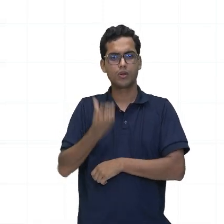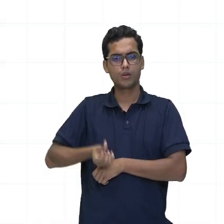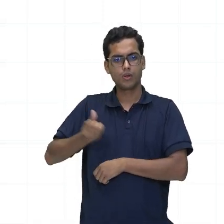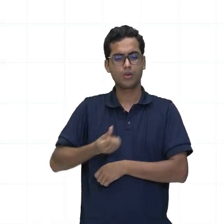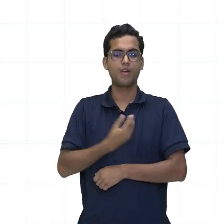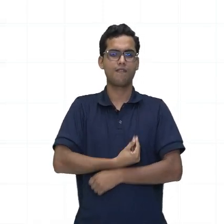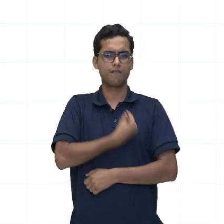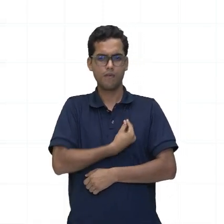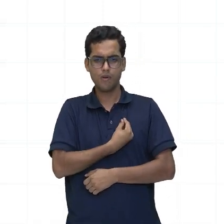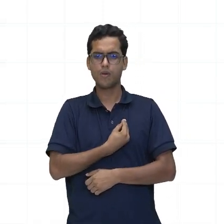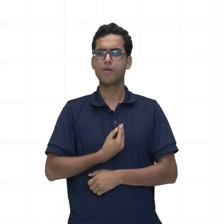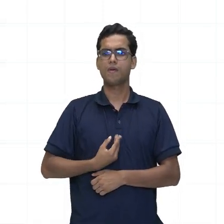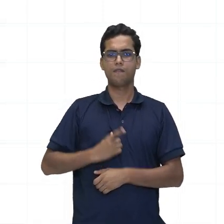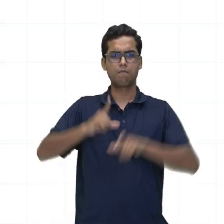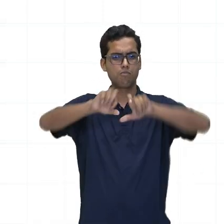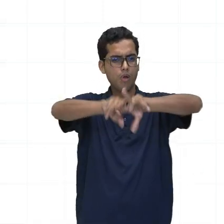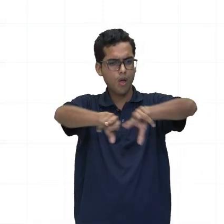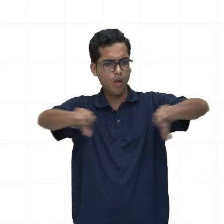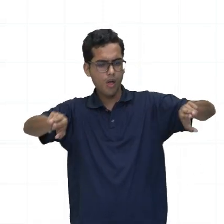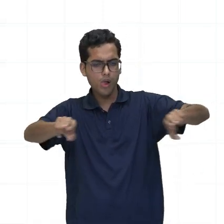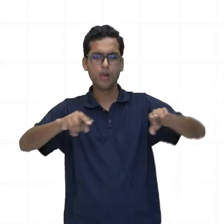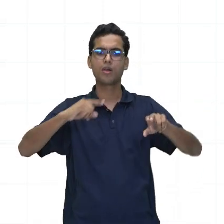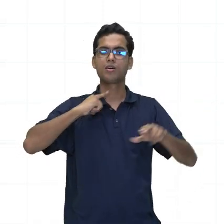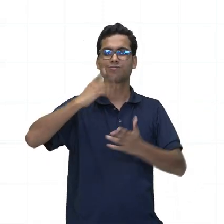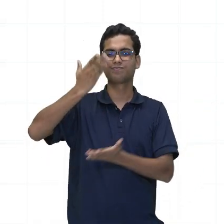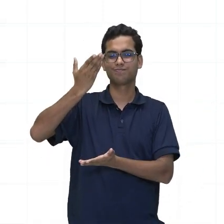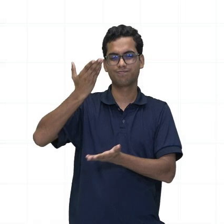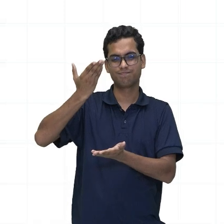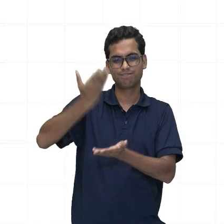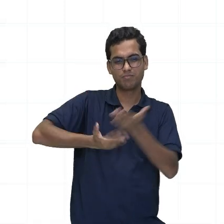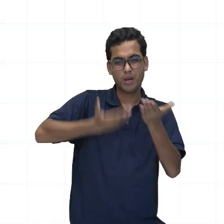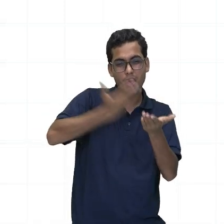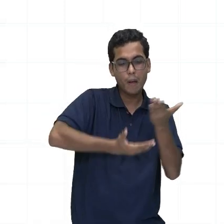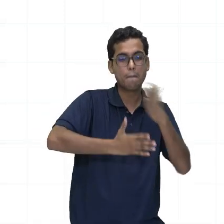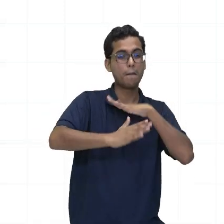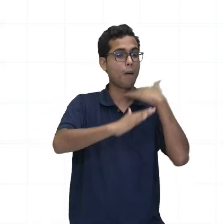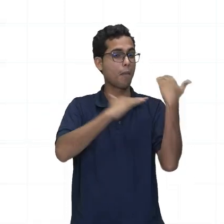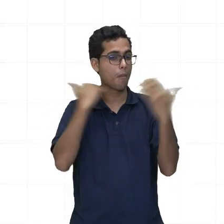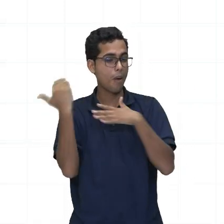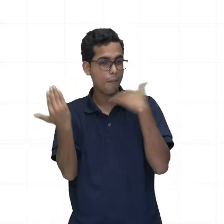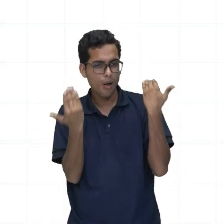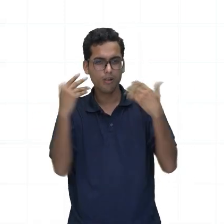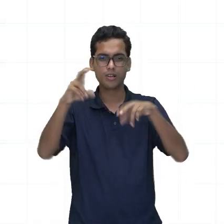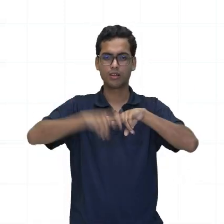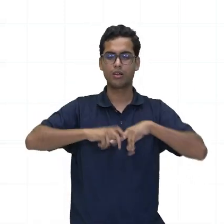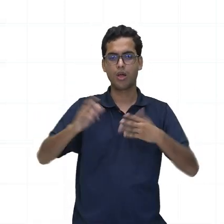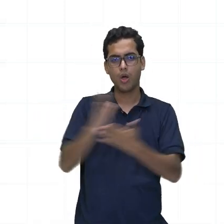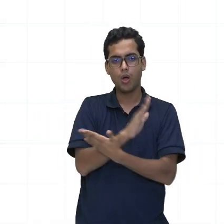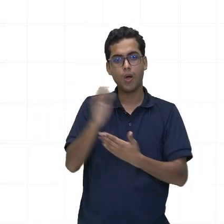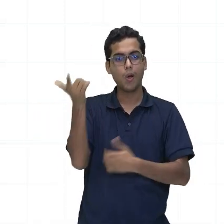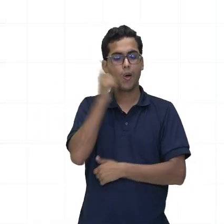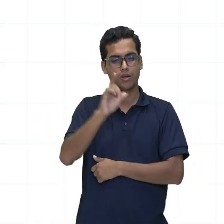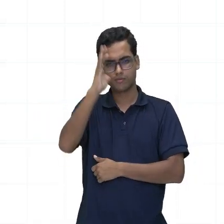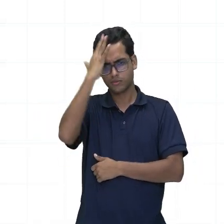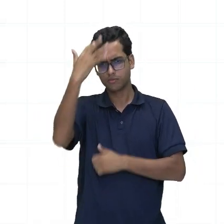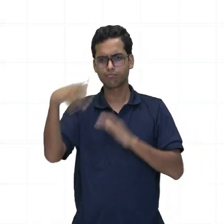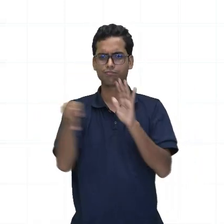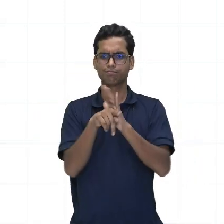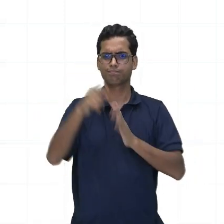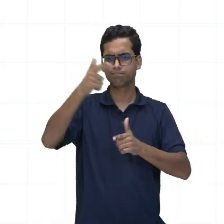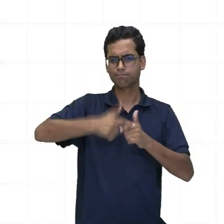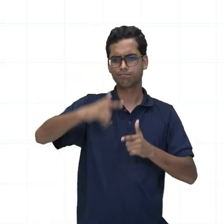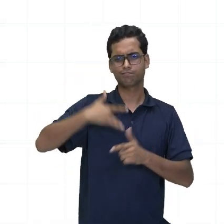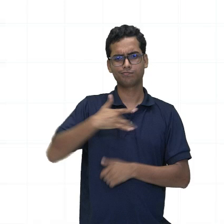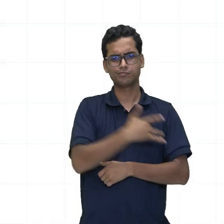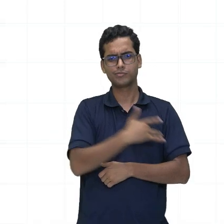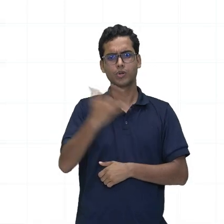plantas e animais quando a gente devasta a floresta, né, muitos deles poderiam aí ser a solução para grandes problemas de saúde